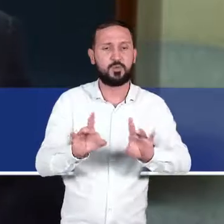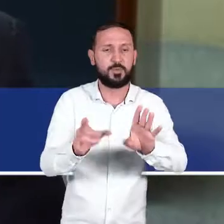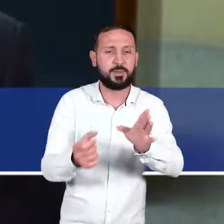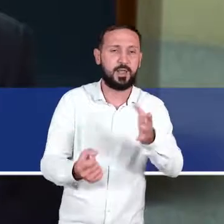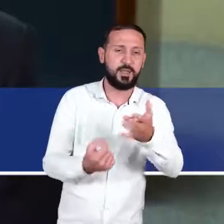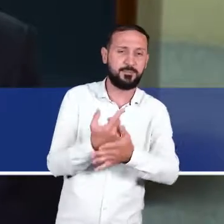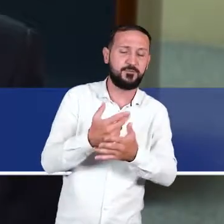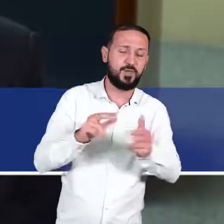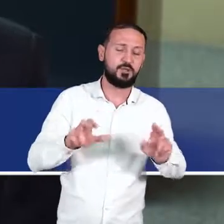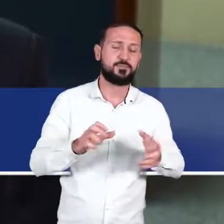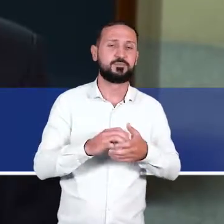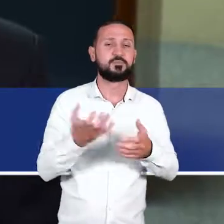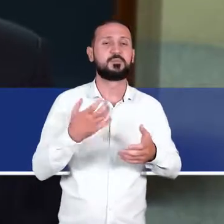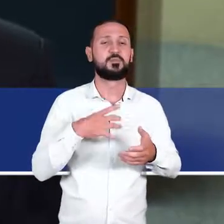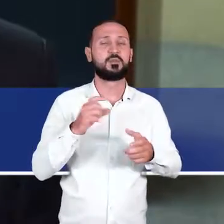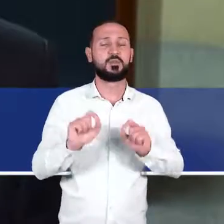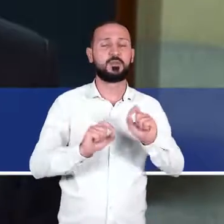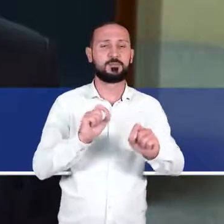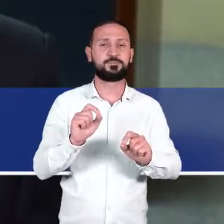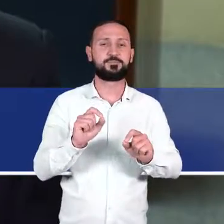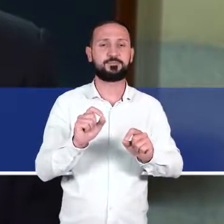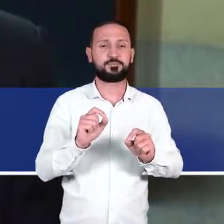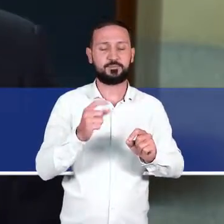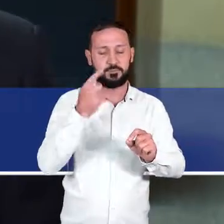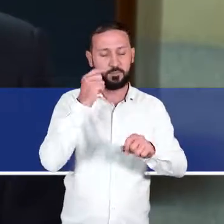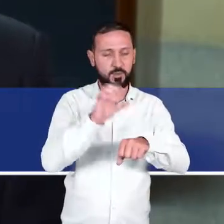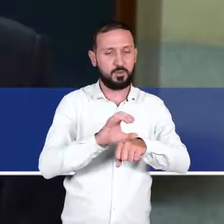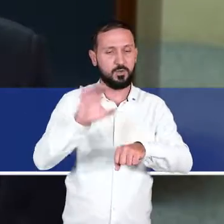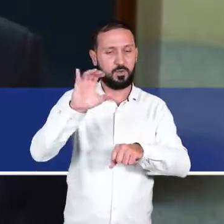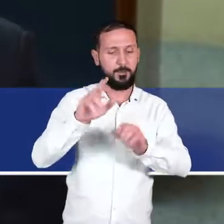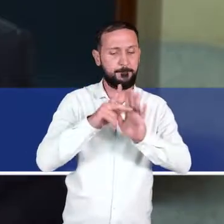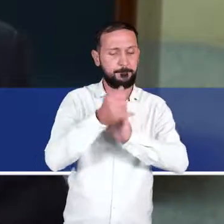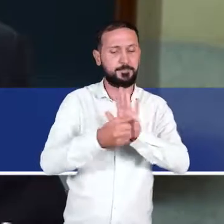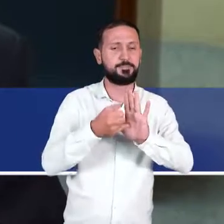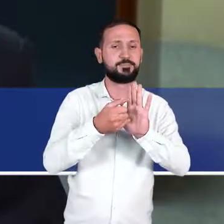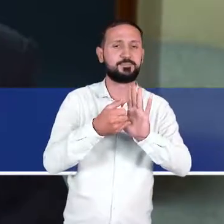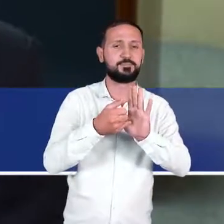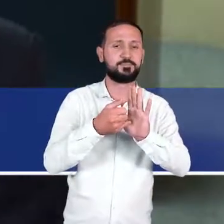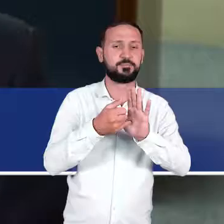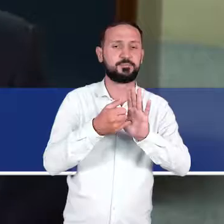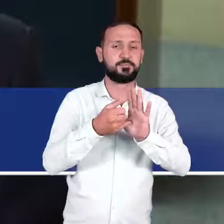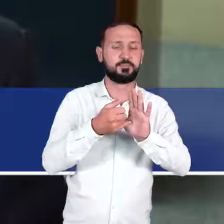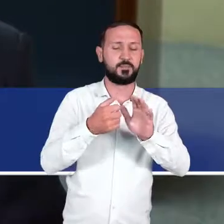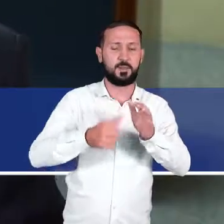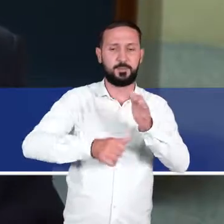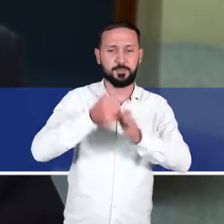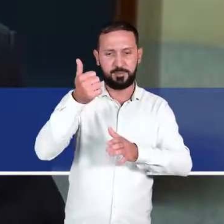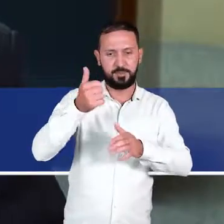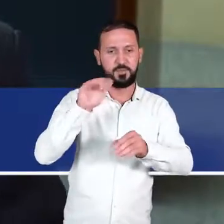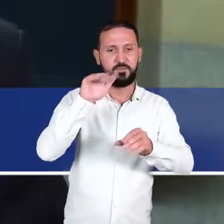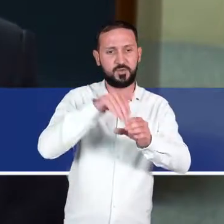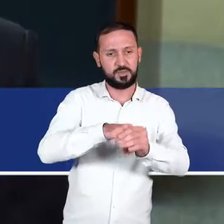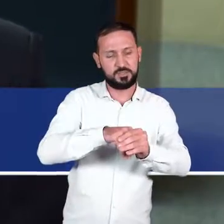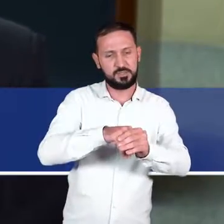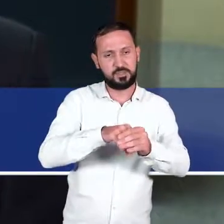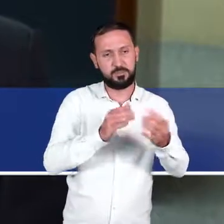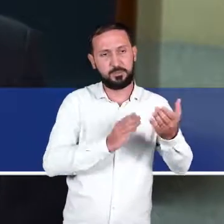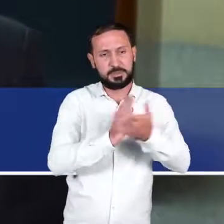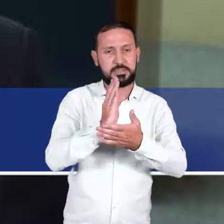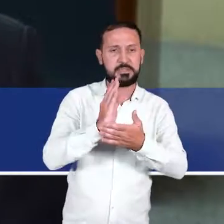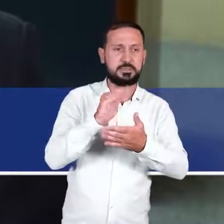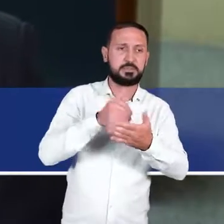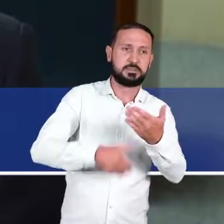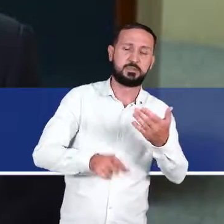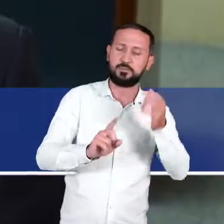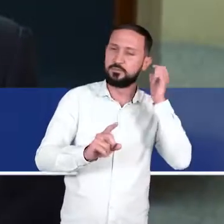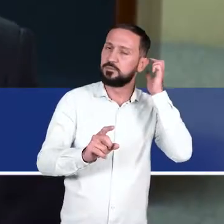nós optamos e votamos pela constitucionalidade. Agora, então, o projeto vai para a primeira votação para aprovar ou não